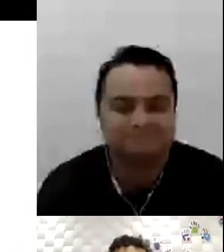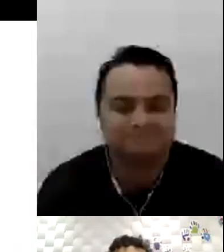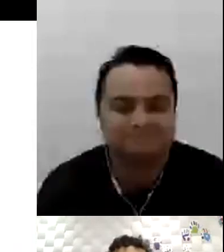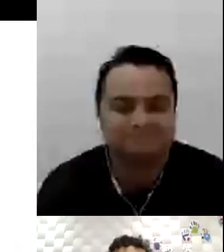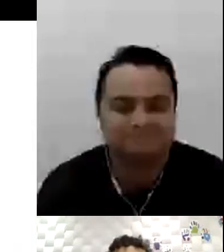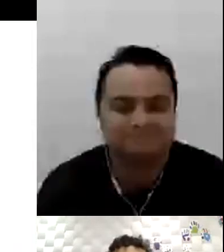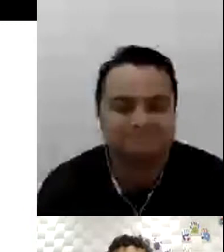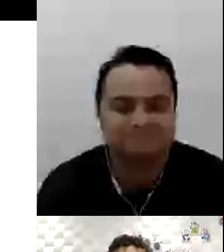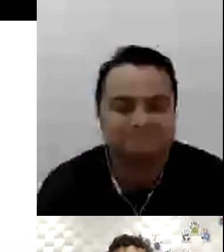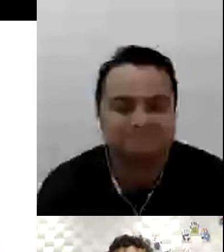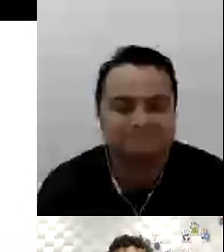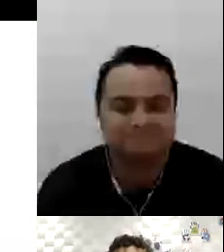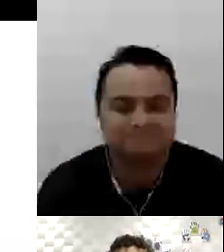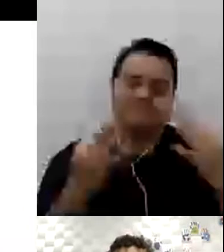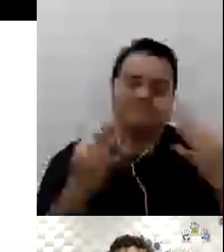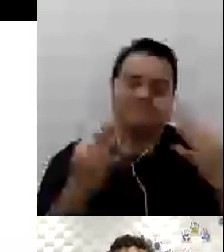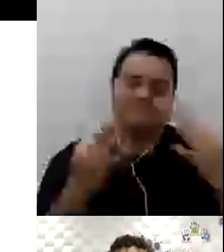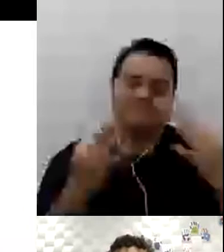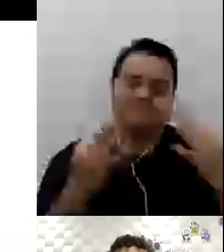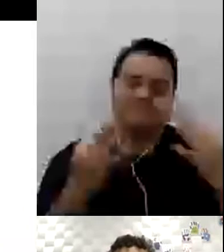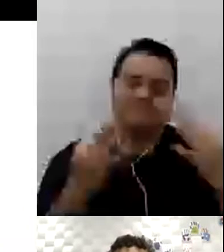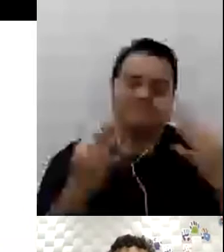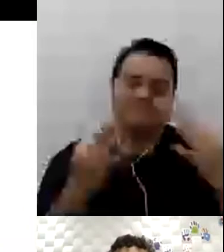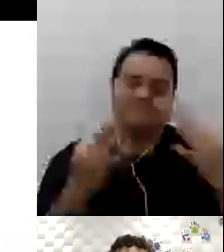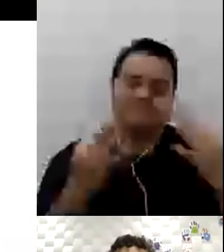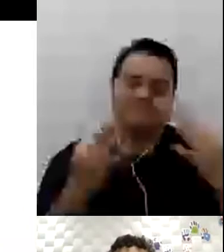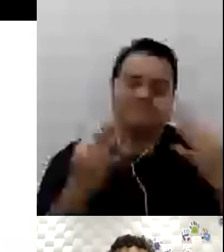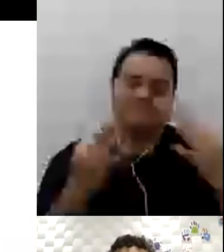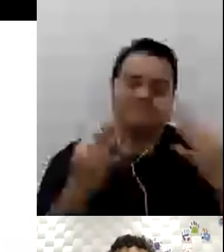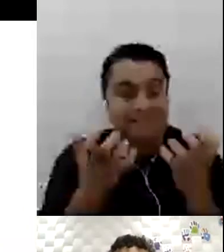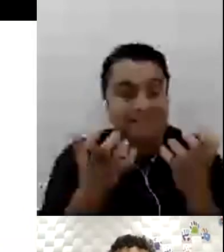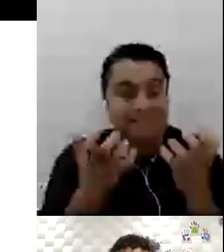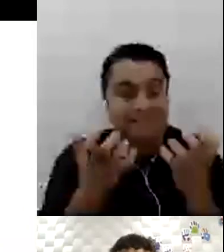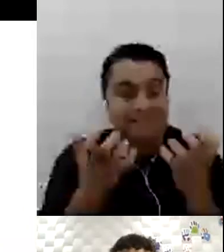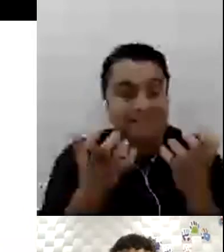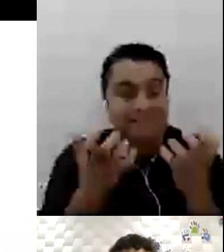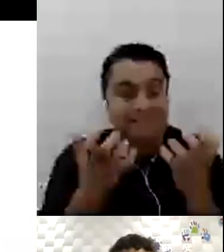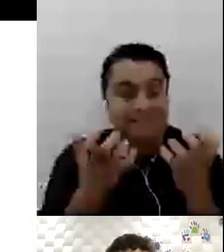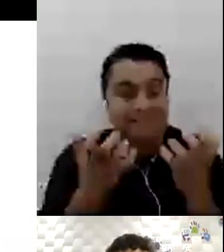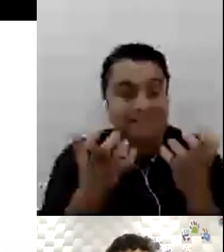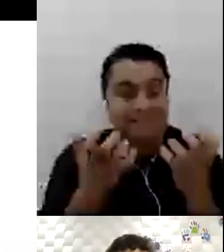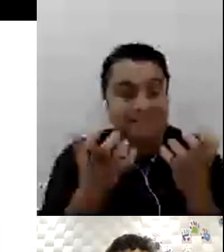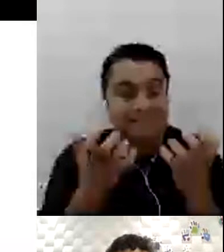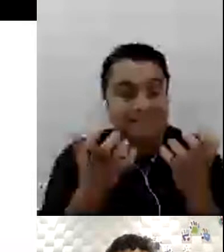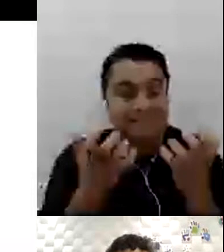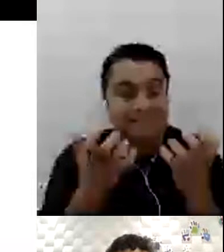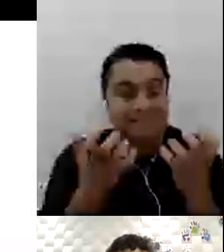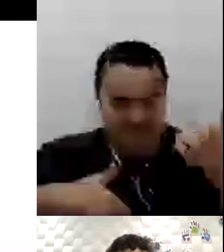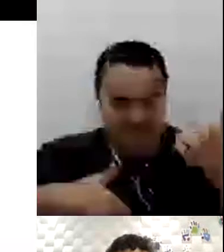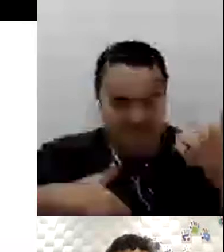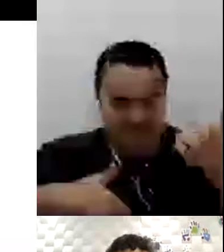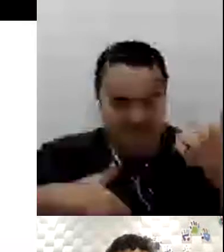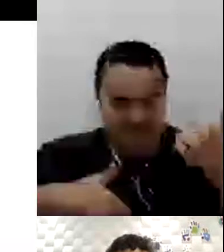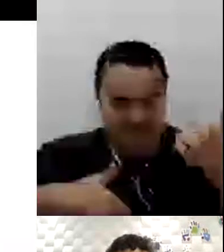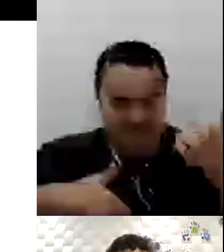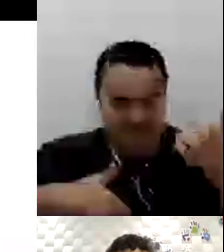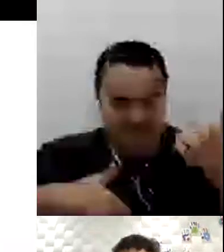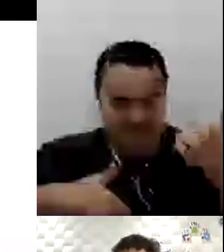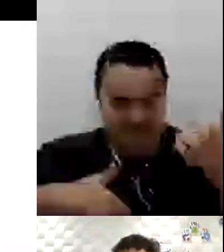Perfeito, meninos, muito obrigada. Espero que vocês tenham gostado, né, de todo esse conteúdo,